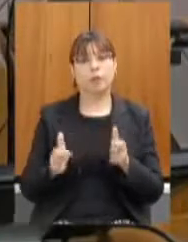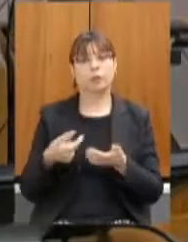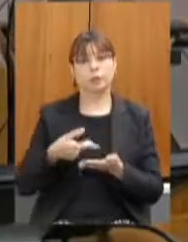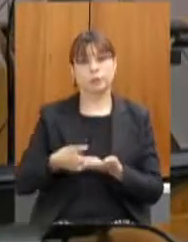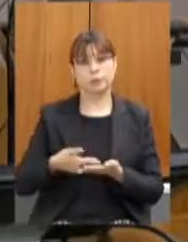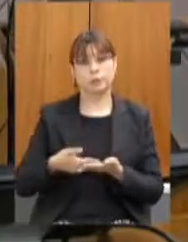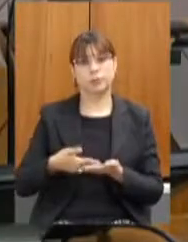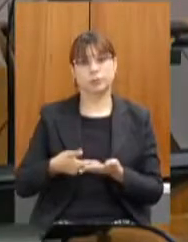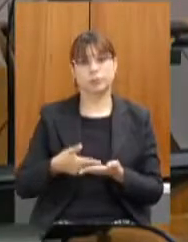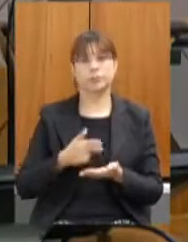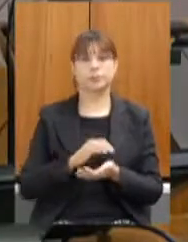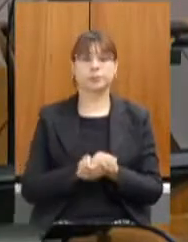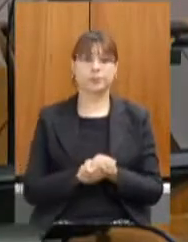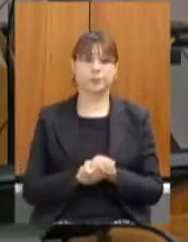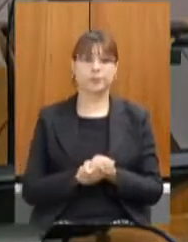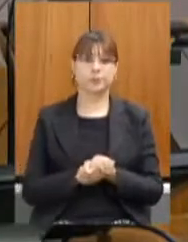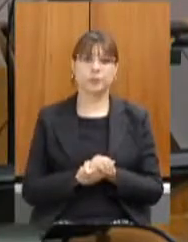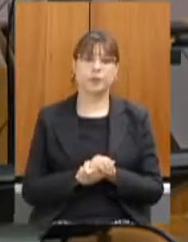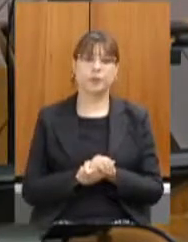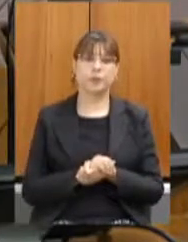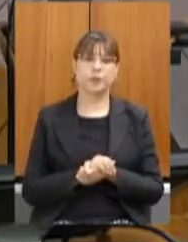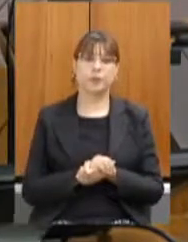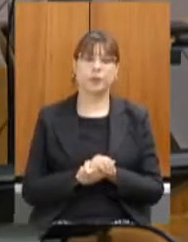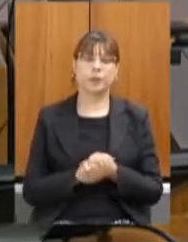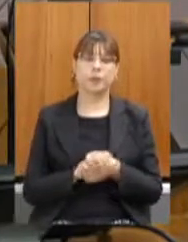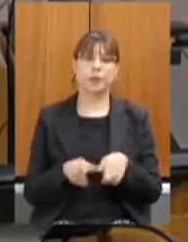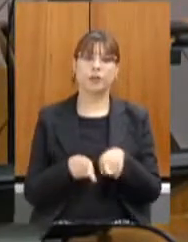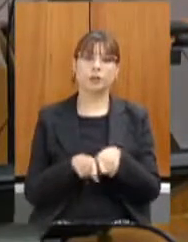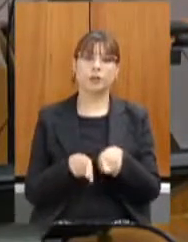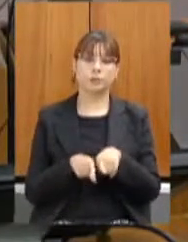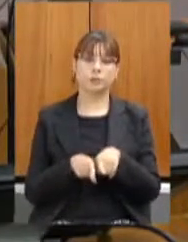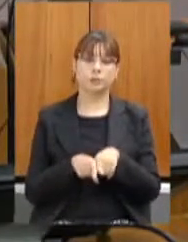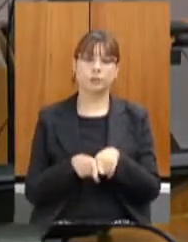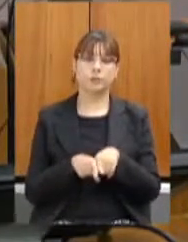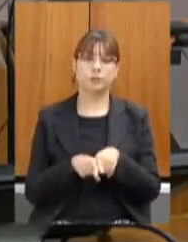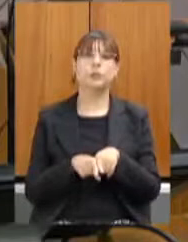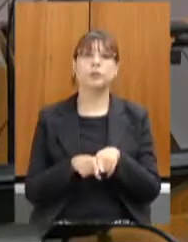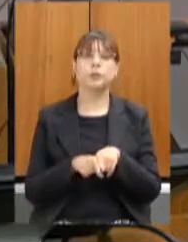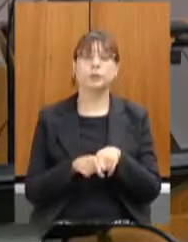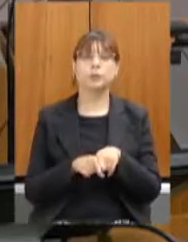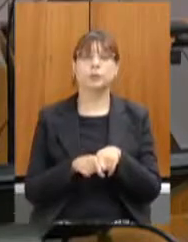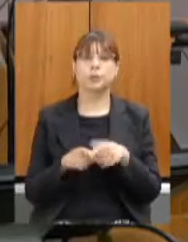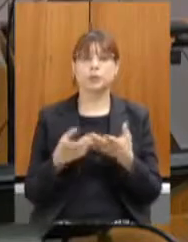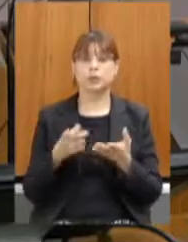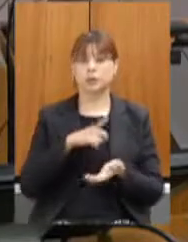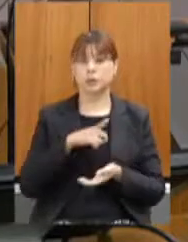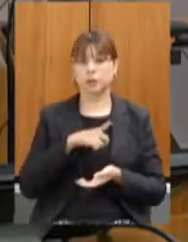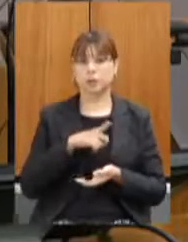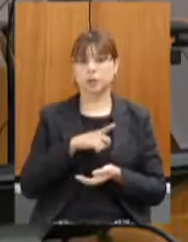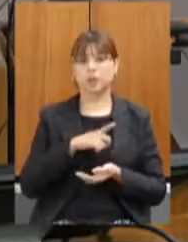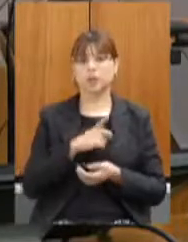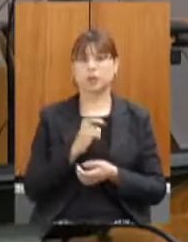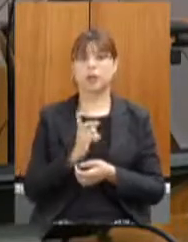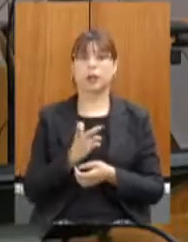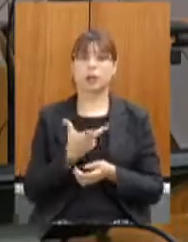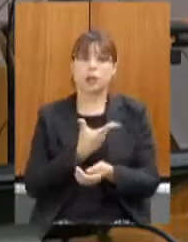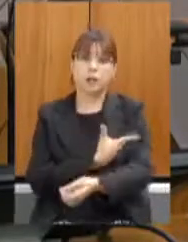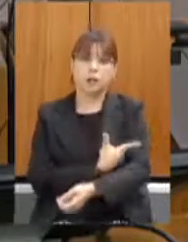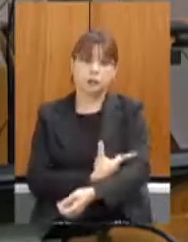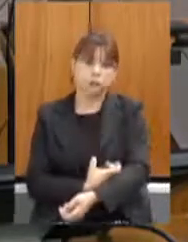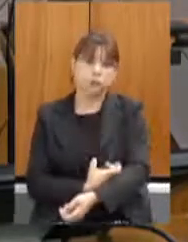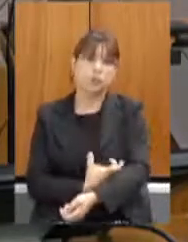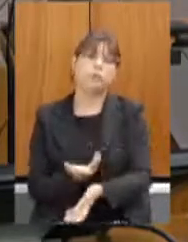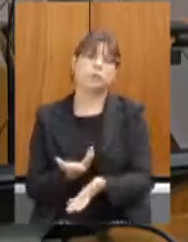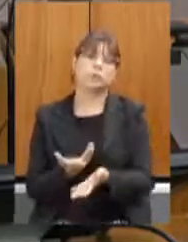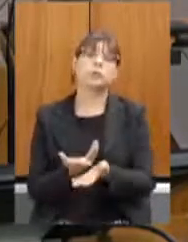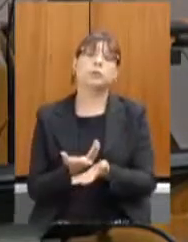nós teríamos e também compramos kits de exame PCR o kit de exame isso normalmente é obrigação do ministério dentro da